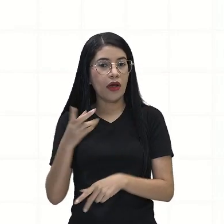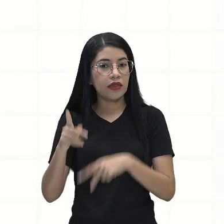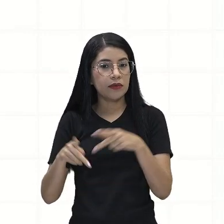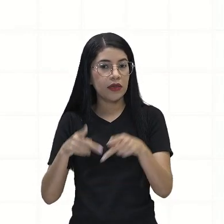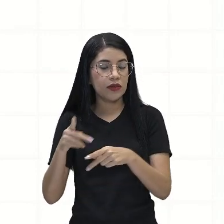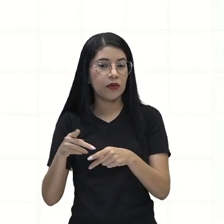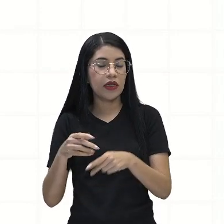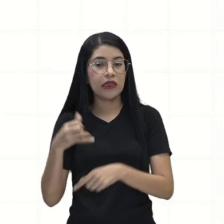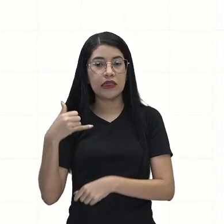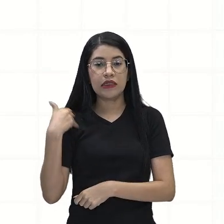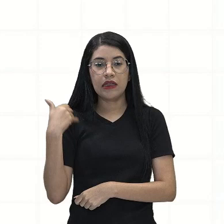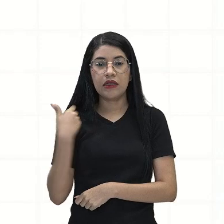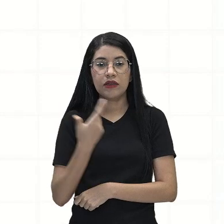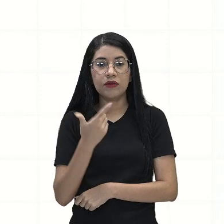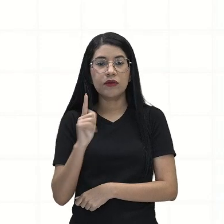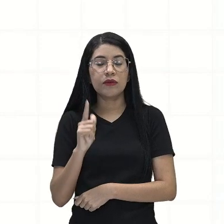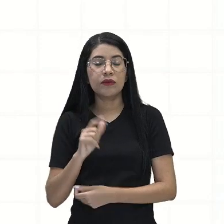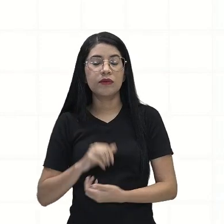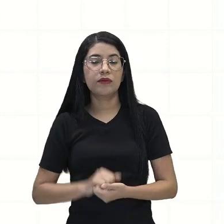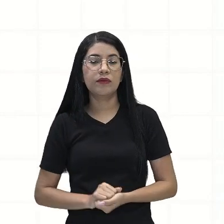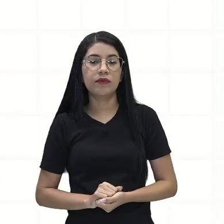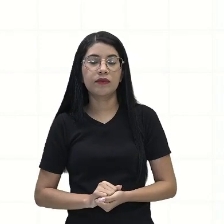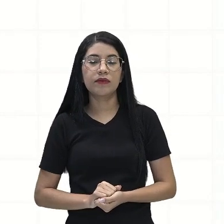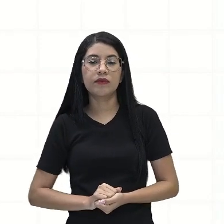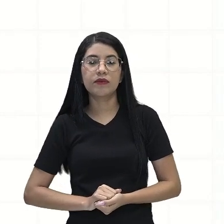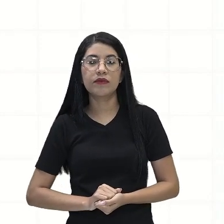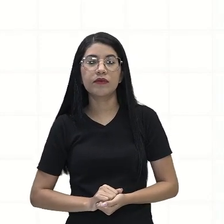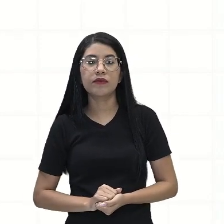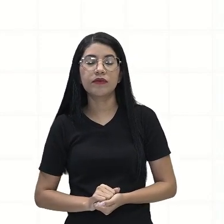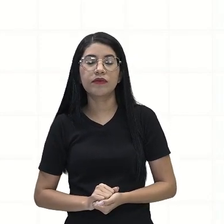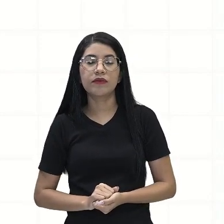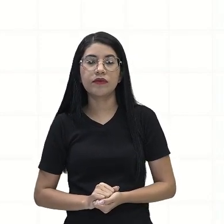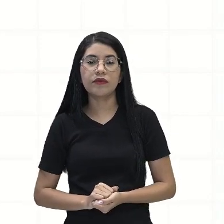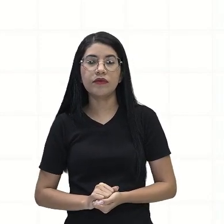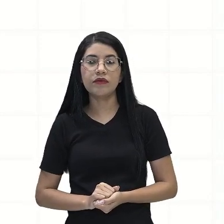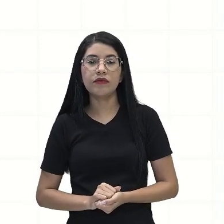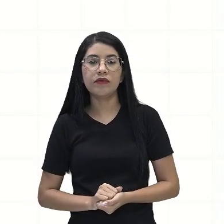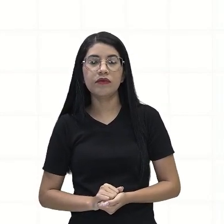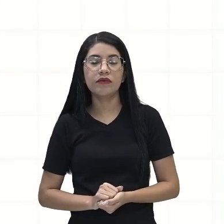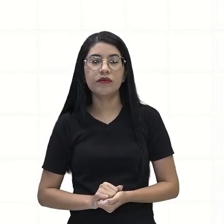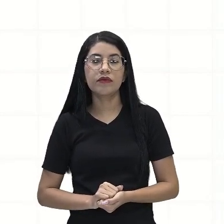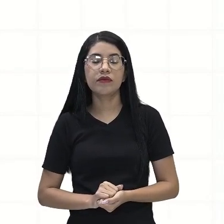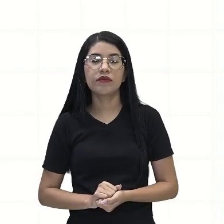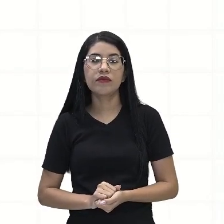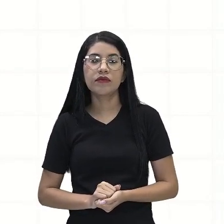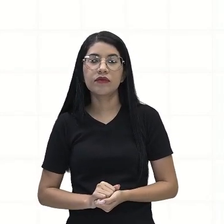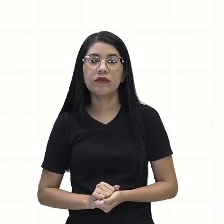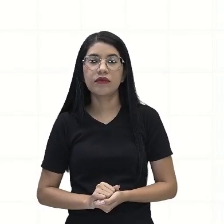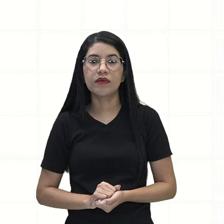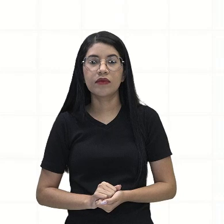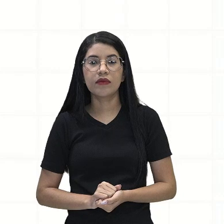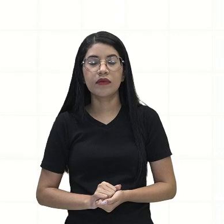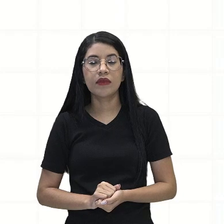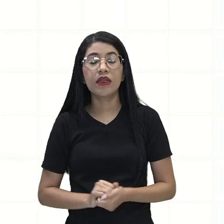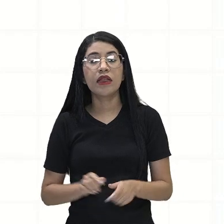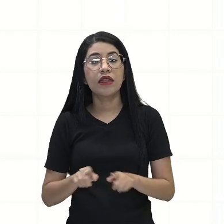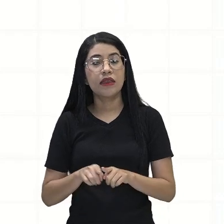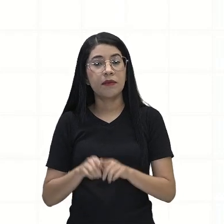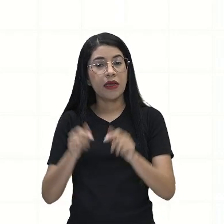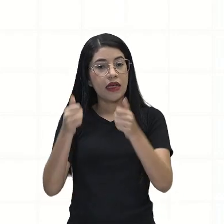outros grupos etários, tá bom? Não apenas para a gente fazer esse comparativo. A análise da pirâmide ela também